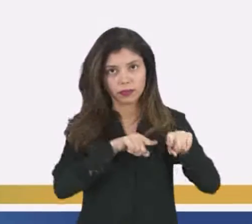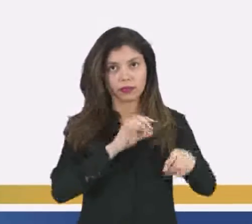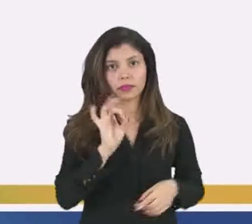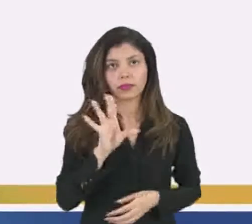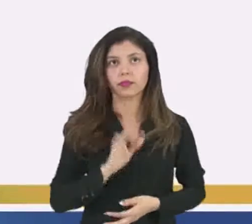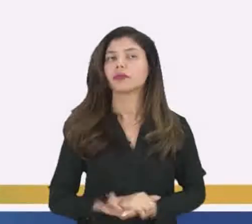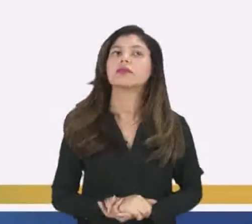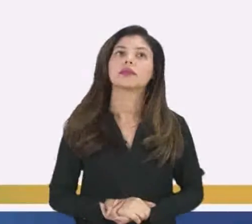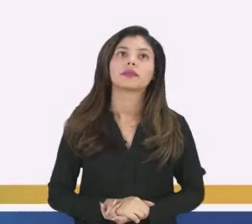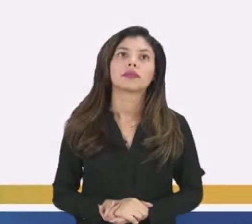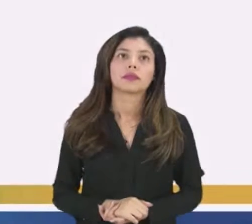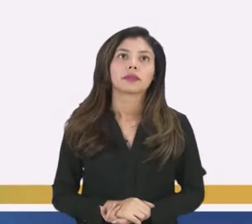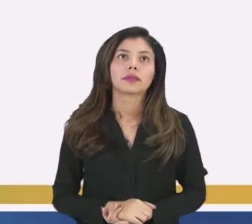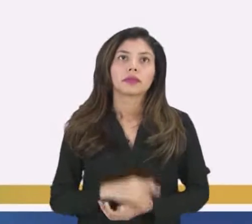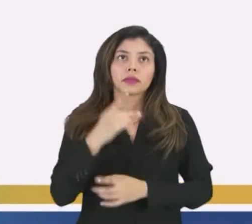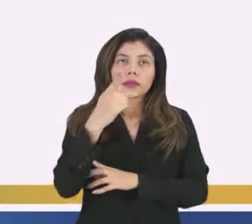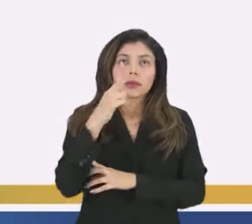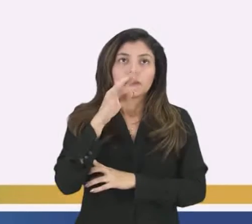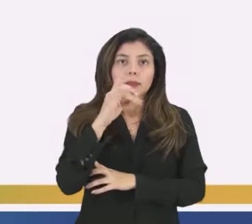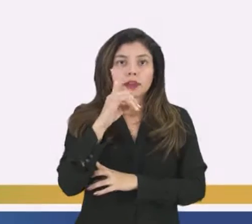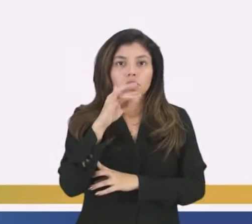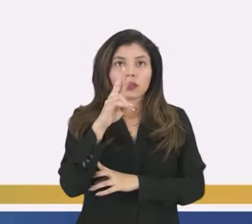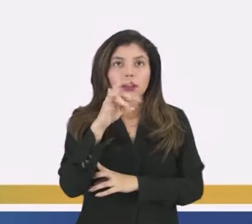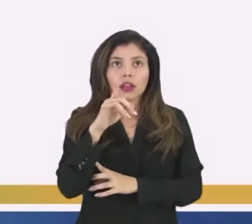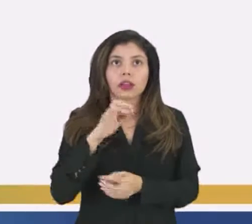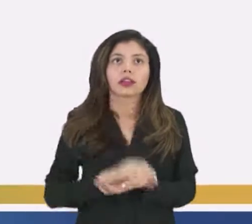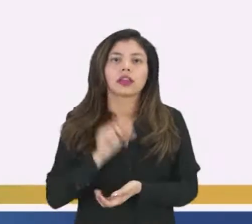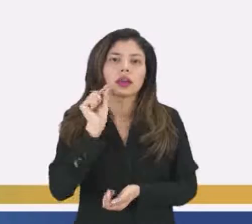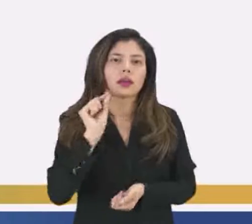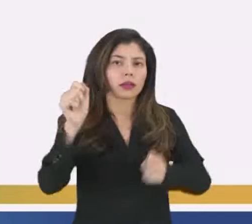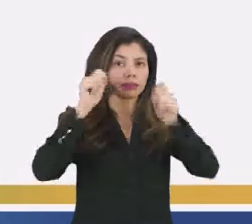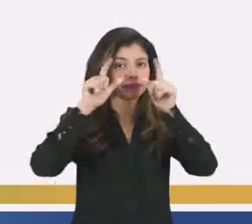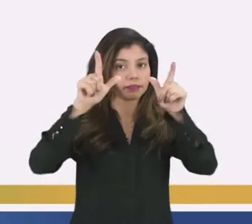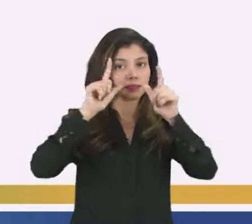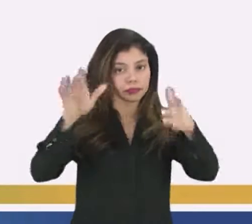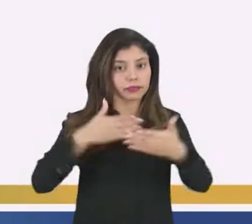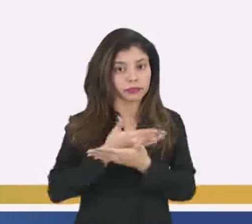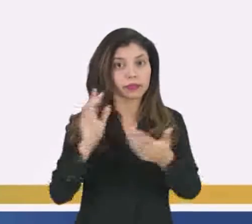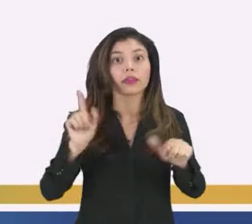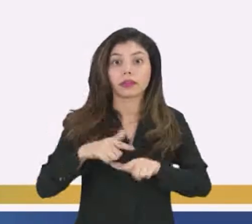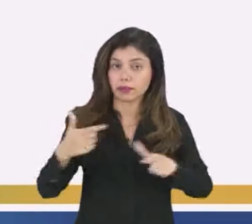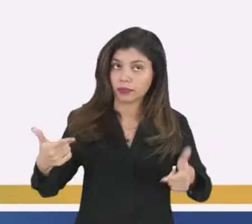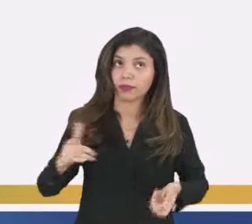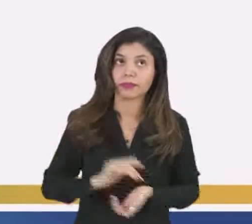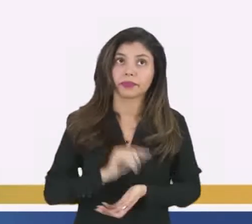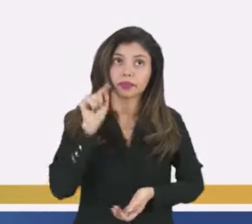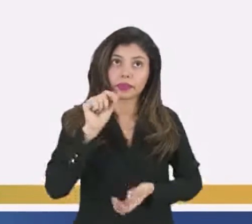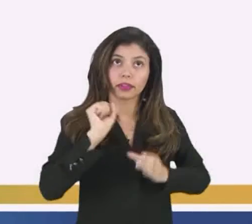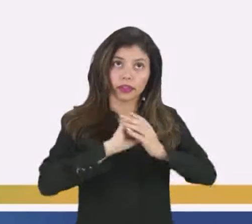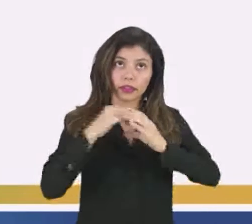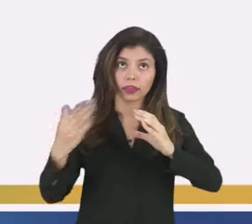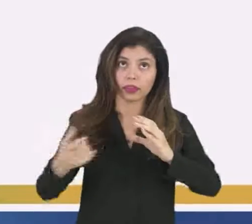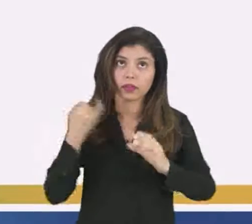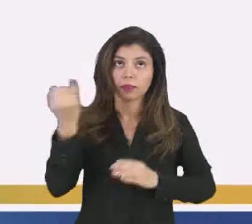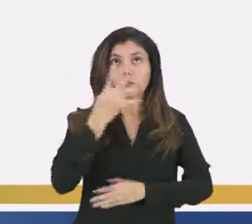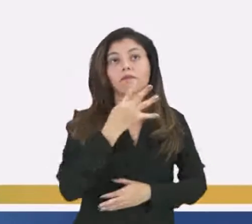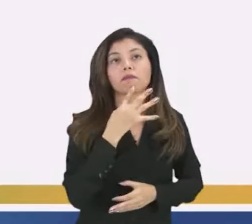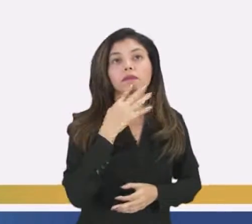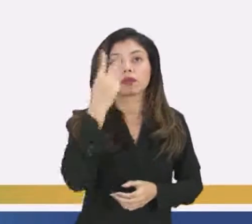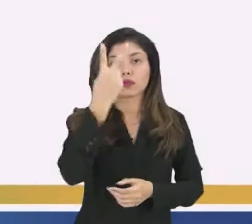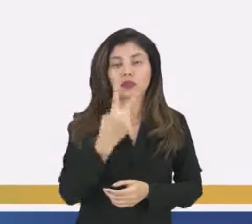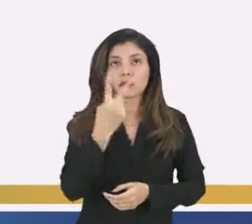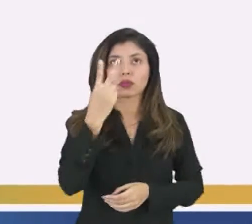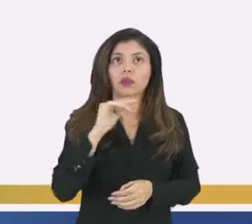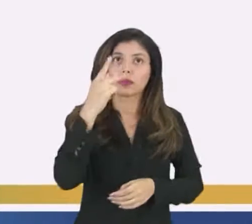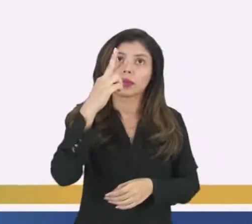coincidentes. Retas perpendiculares. Aqui eu quero uma atenção de você bem maior. A característica mais conhecida de